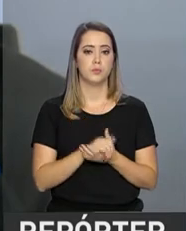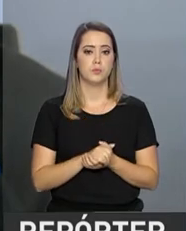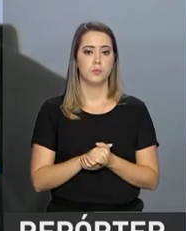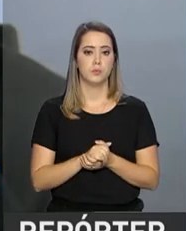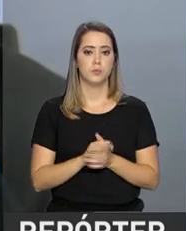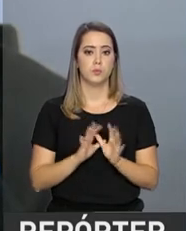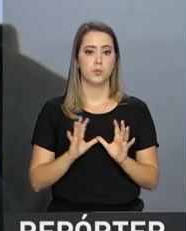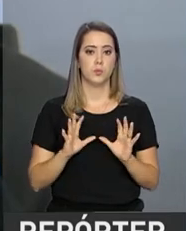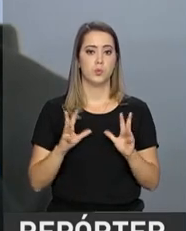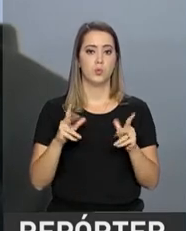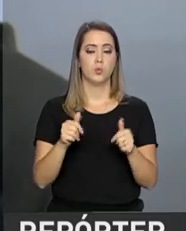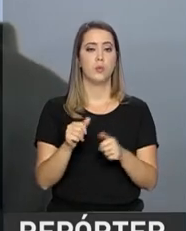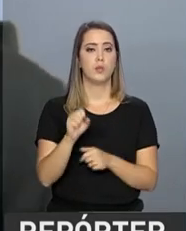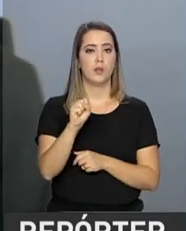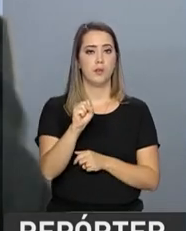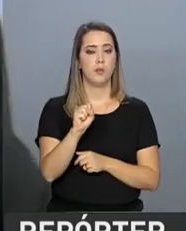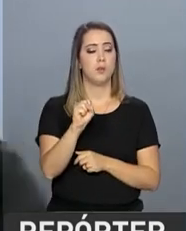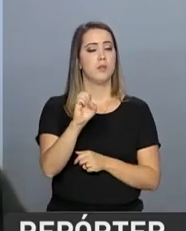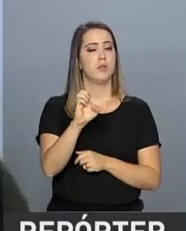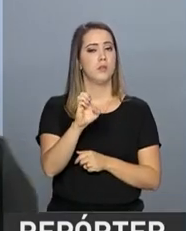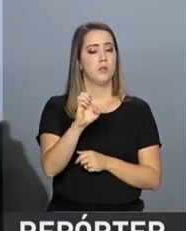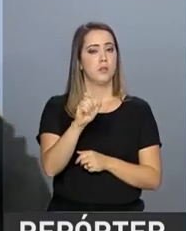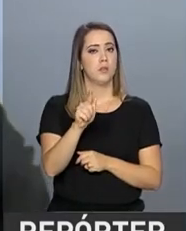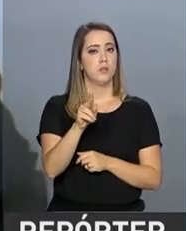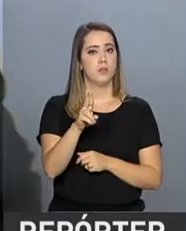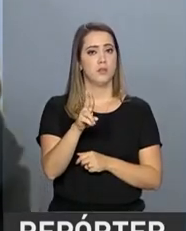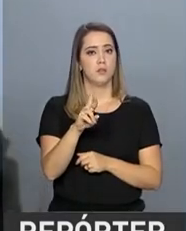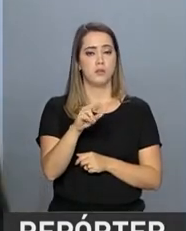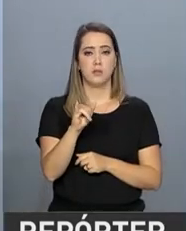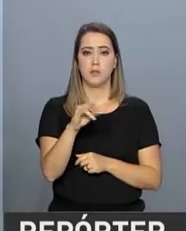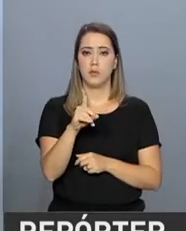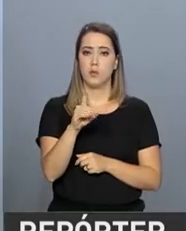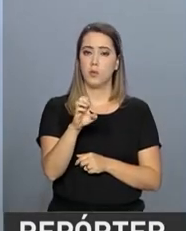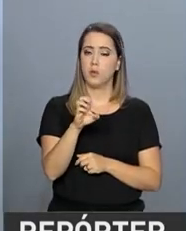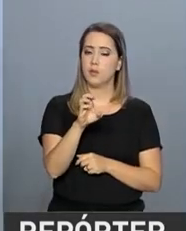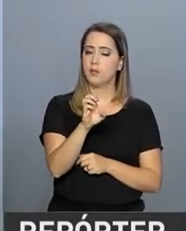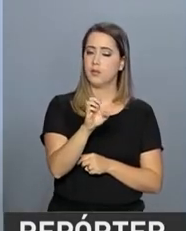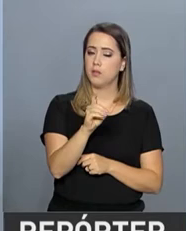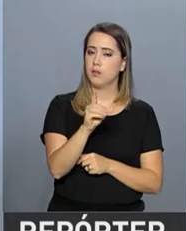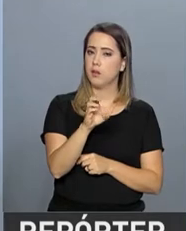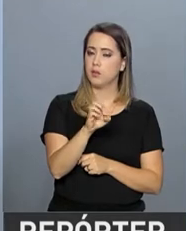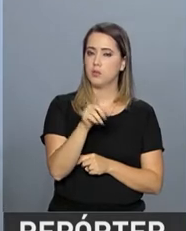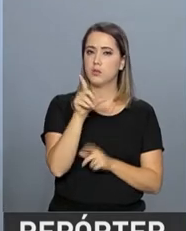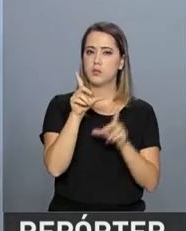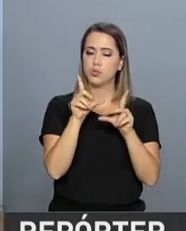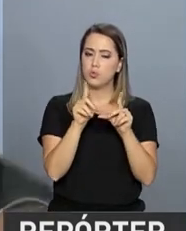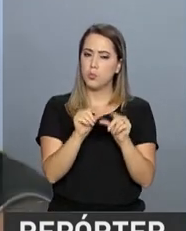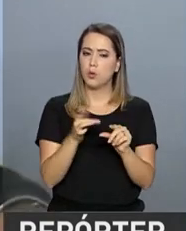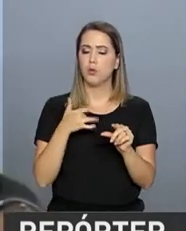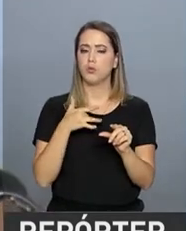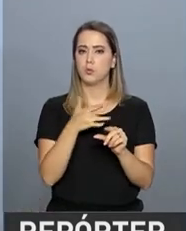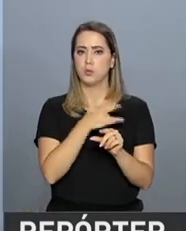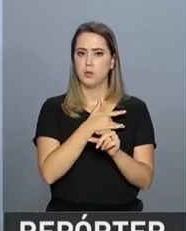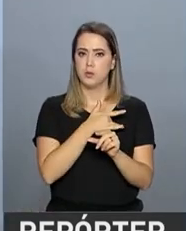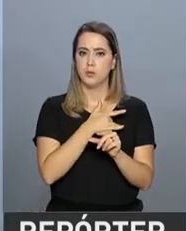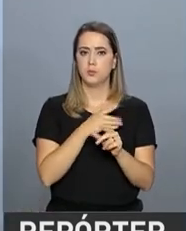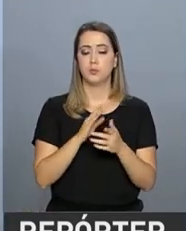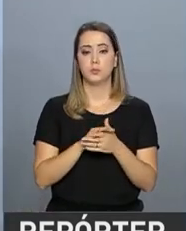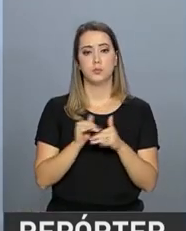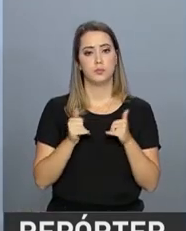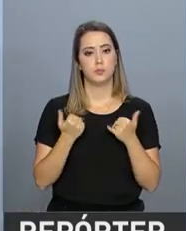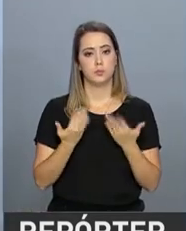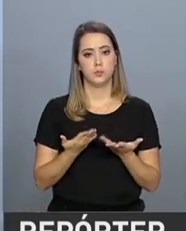Do total da Seguridade, você cada vez tem menos participação da saúde no total da despesa.